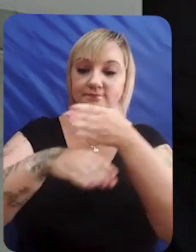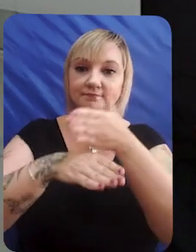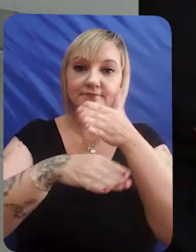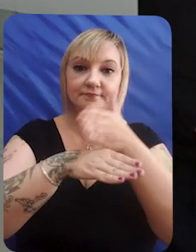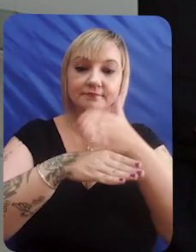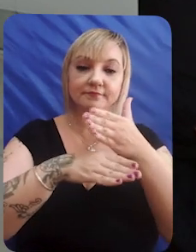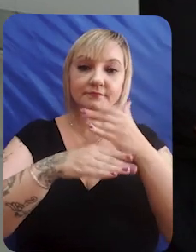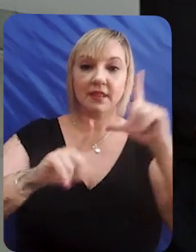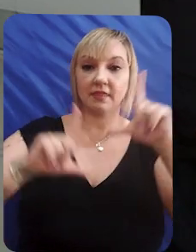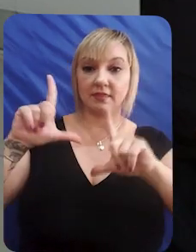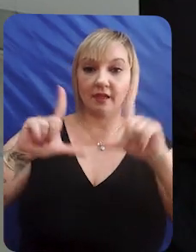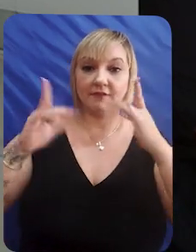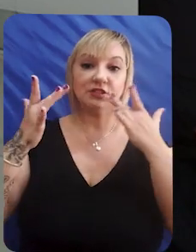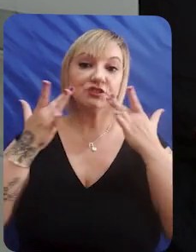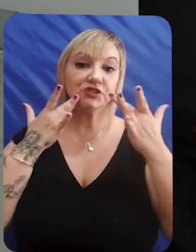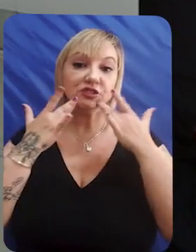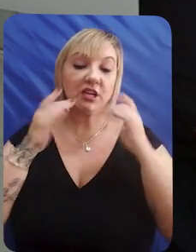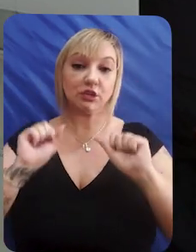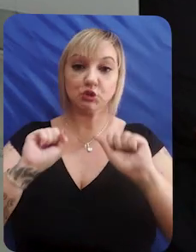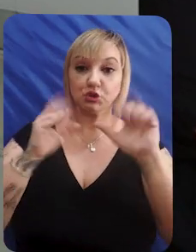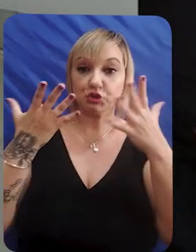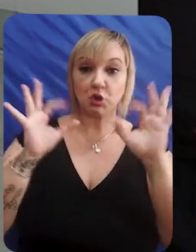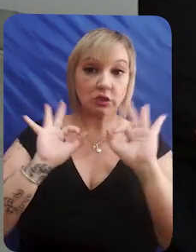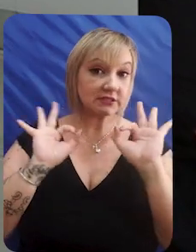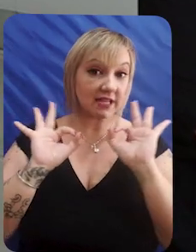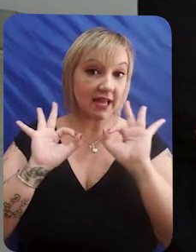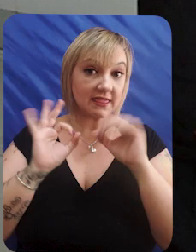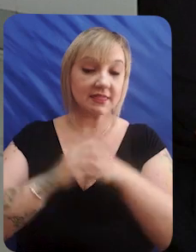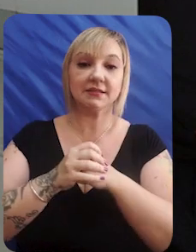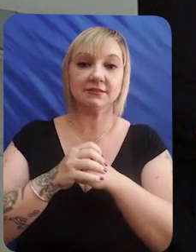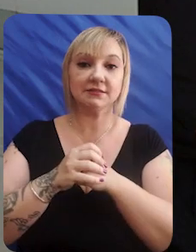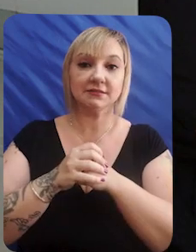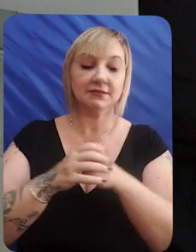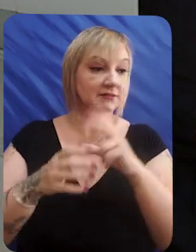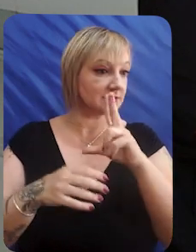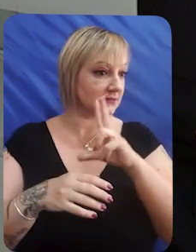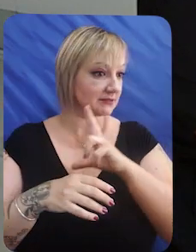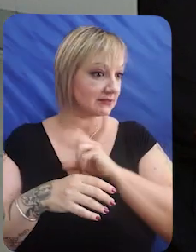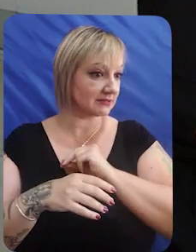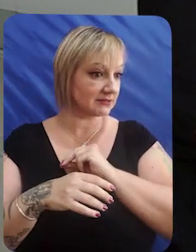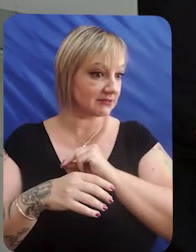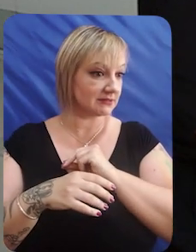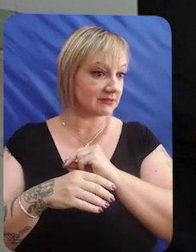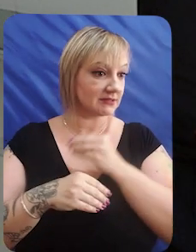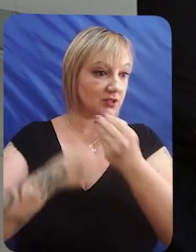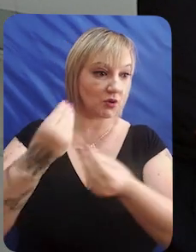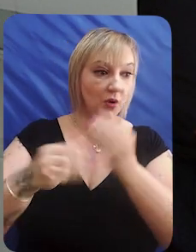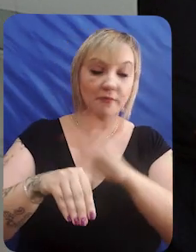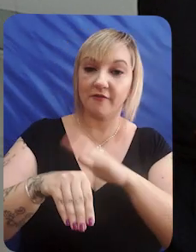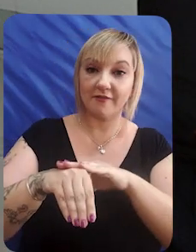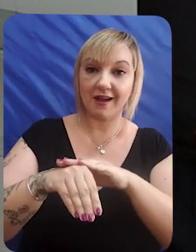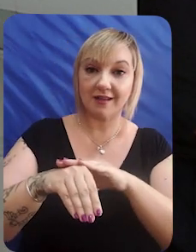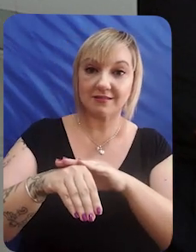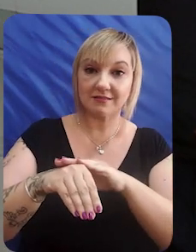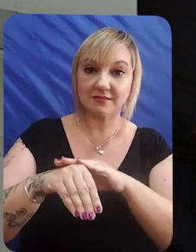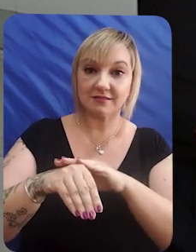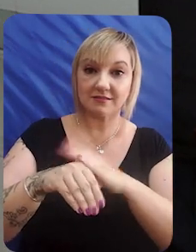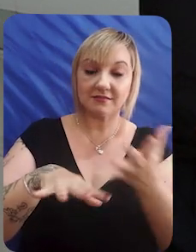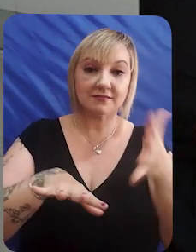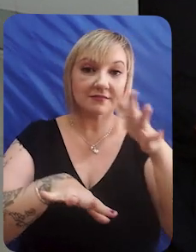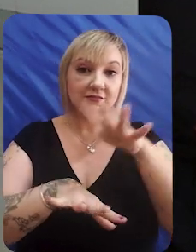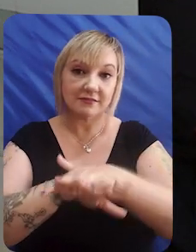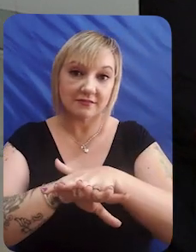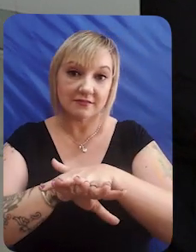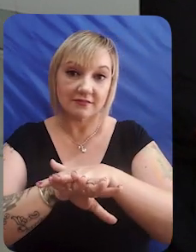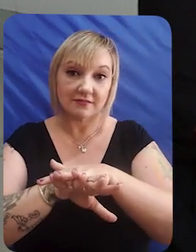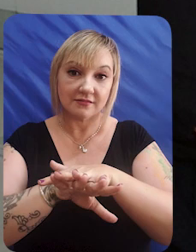de um programa de televisão, do teatro, não vai ao show. Não. Gente, E como é que faz para melhorar essa inclusão? Como é